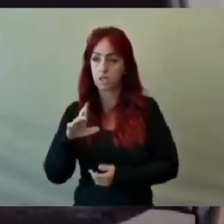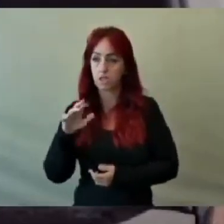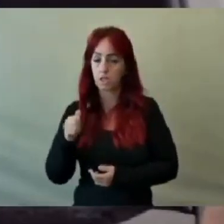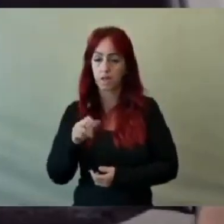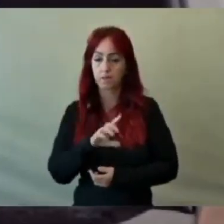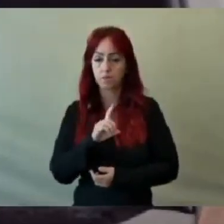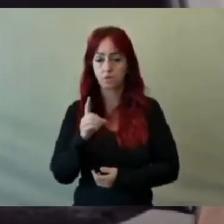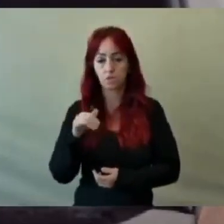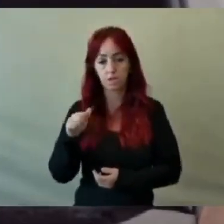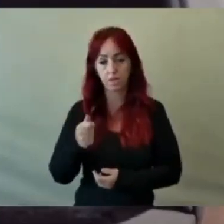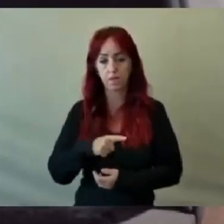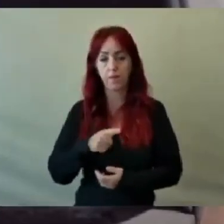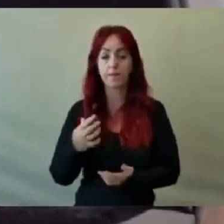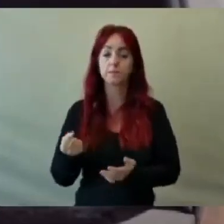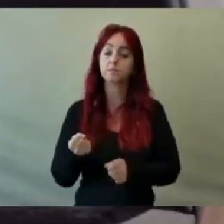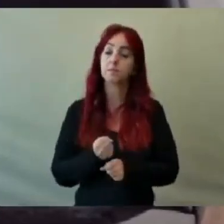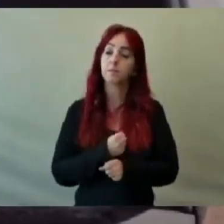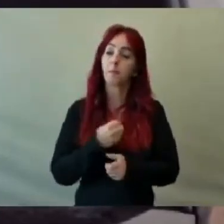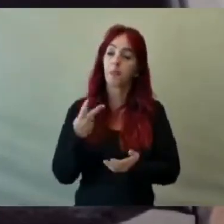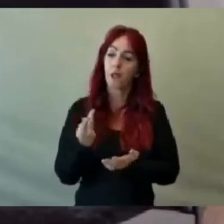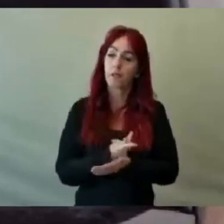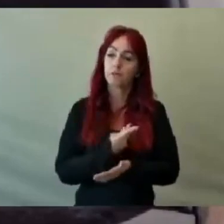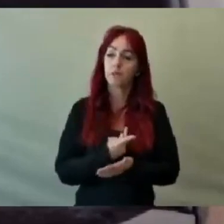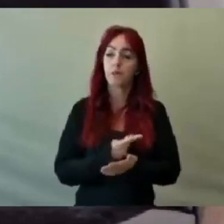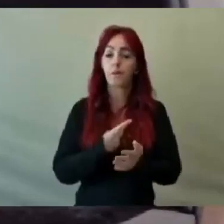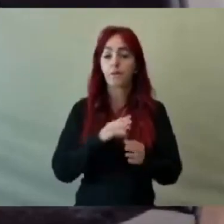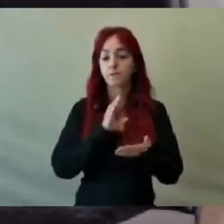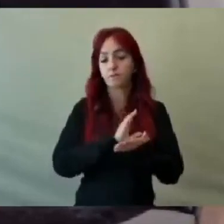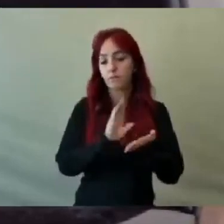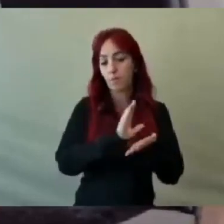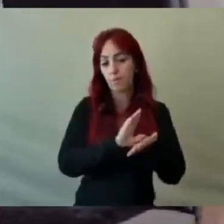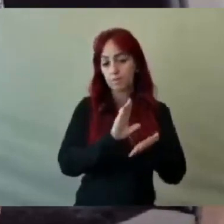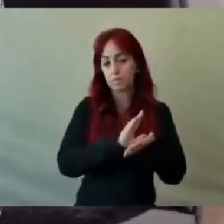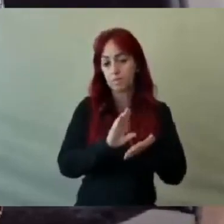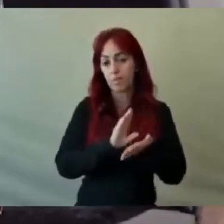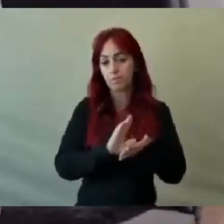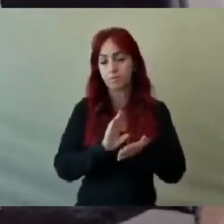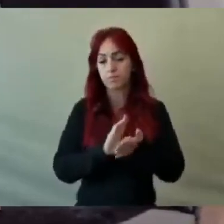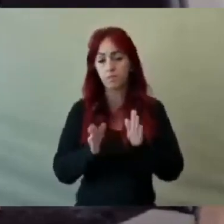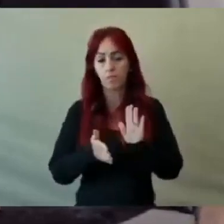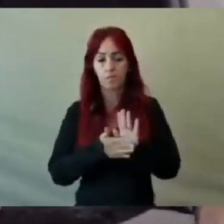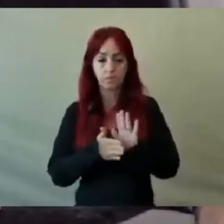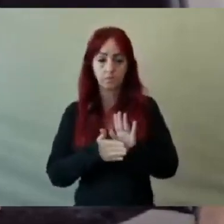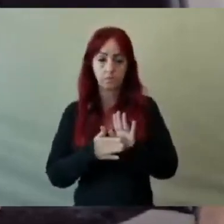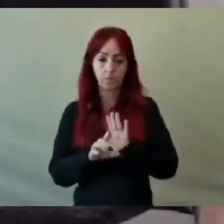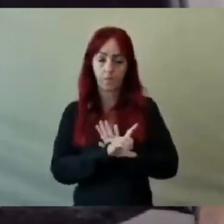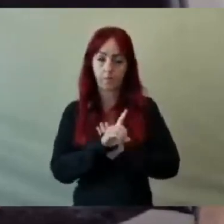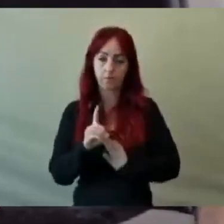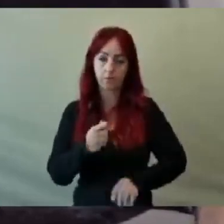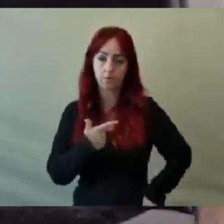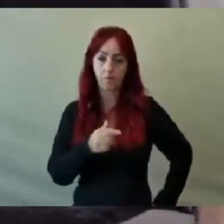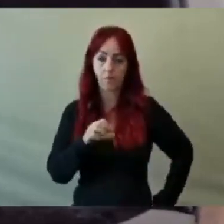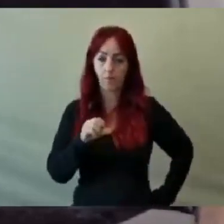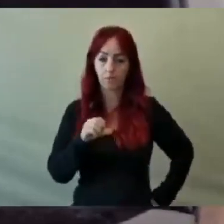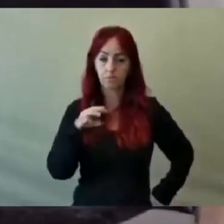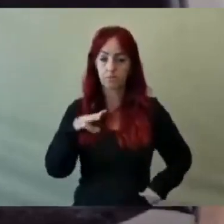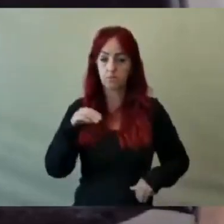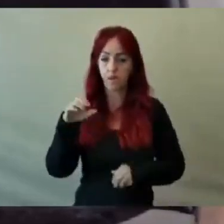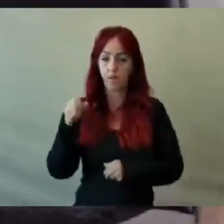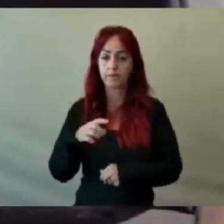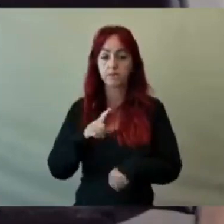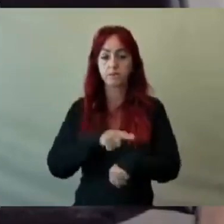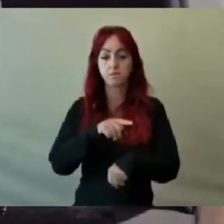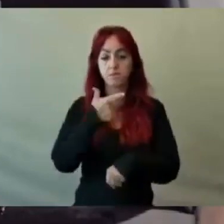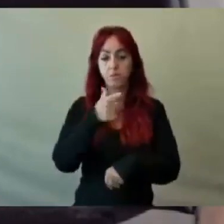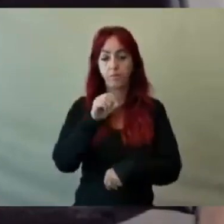impositiva. A data, 29 de maio de 2024, horário 10h30. O local é o ponto de